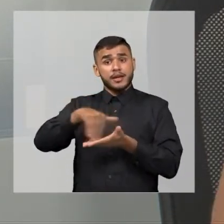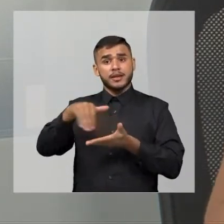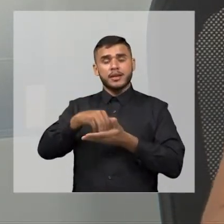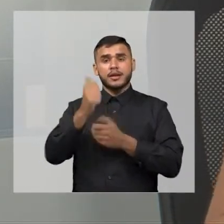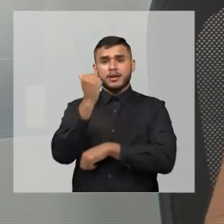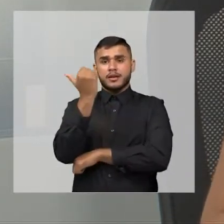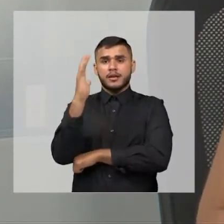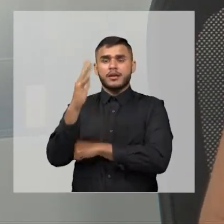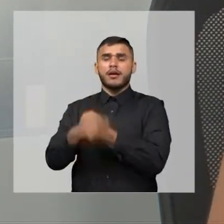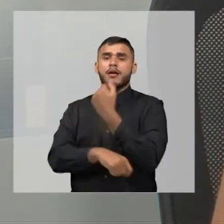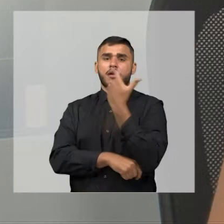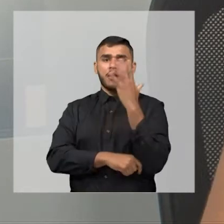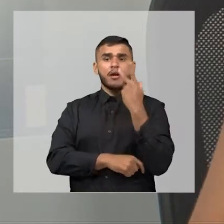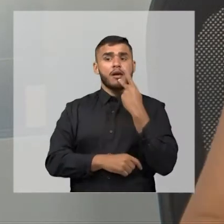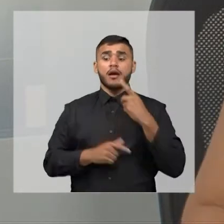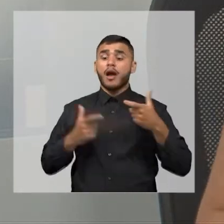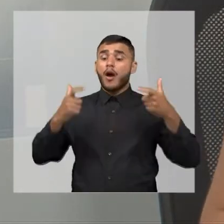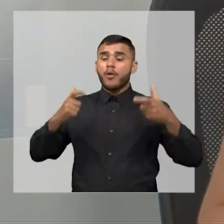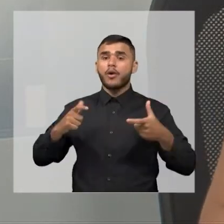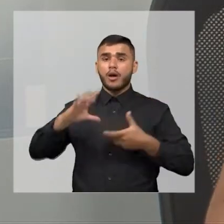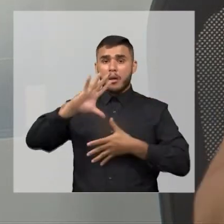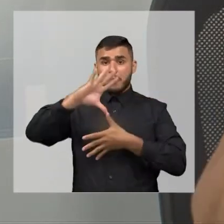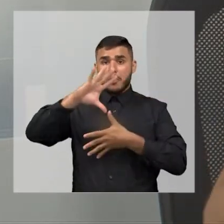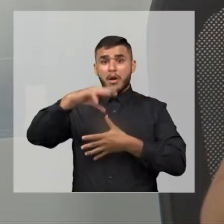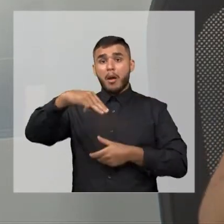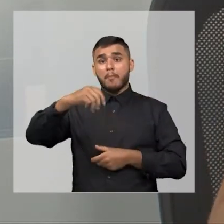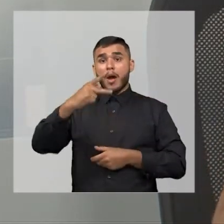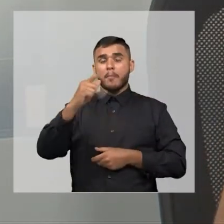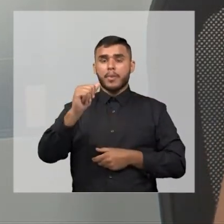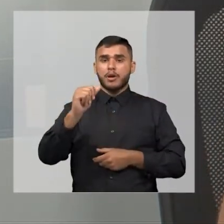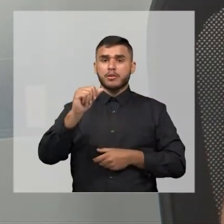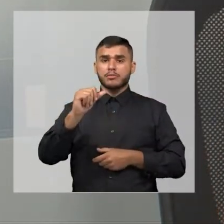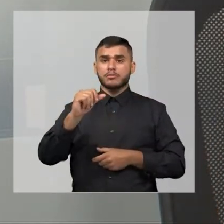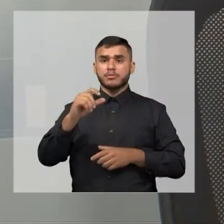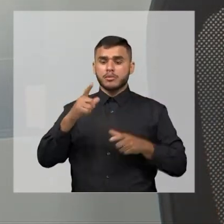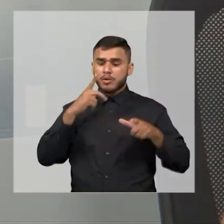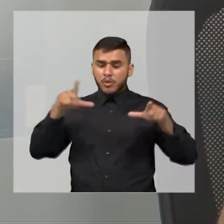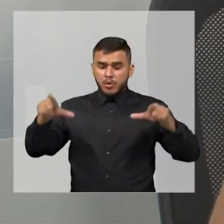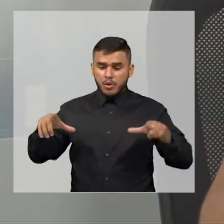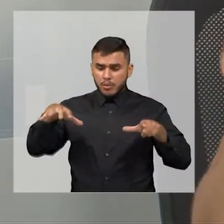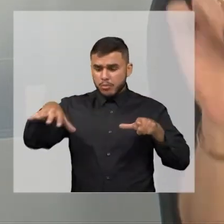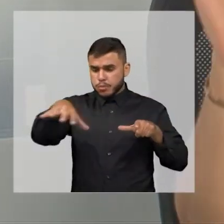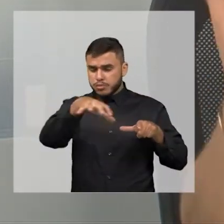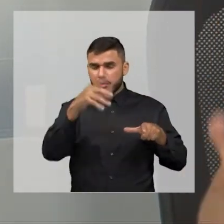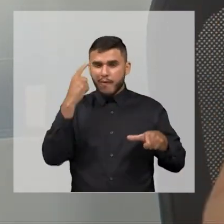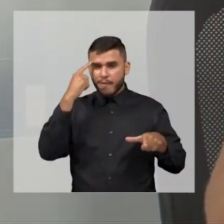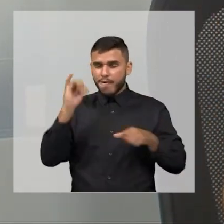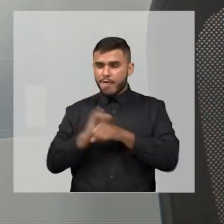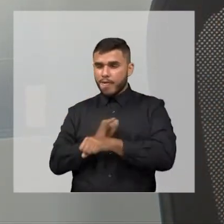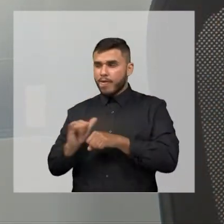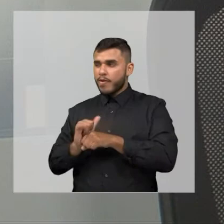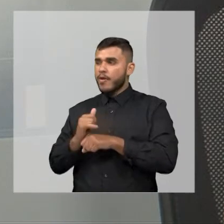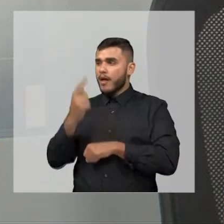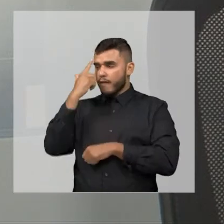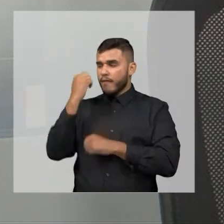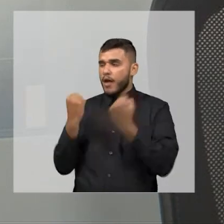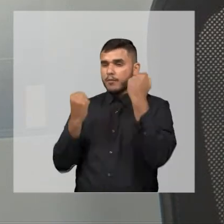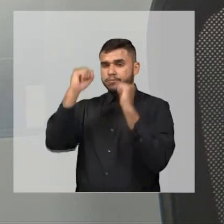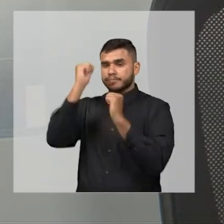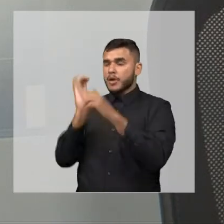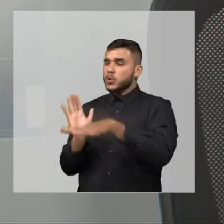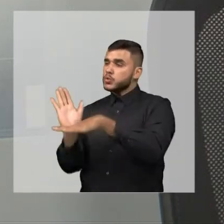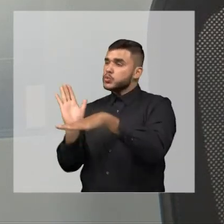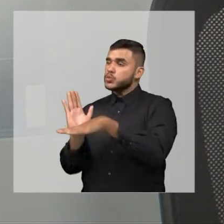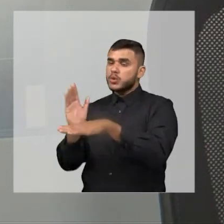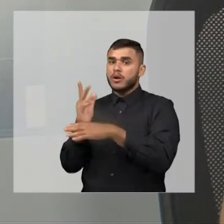Ambiente, e ele fraudou uns mapas lá, fraudou mapas para beneficiar algumas indústrias que estavam poluindo o meio